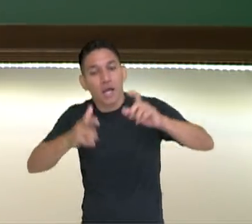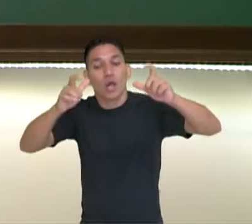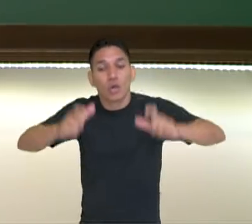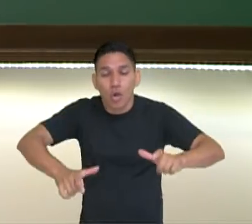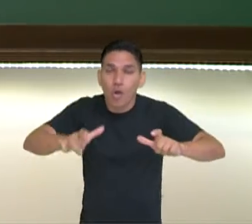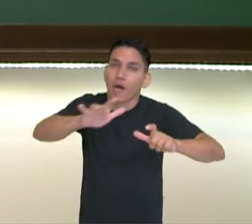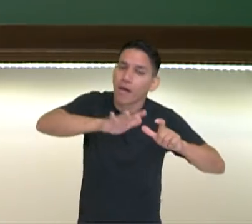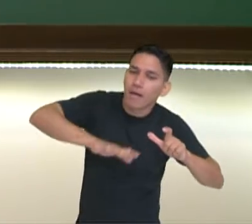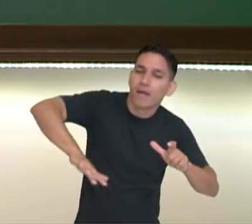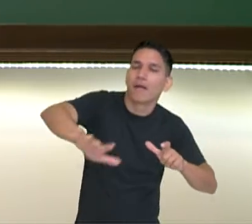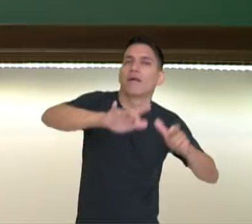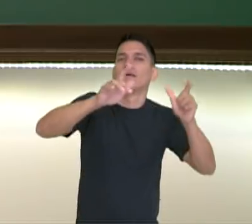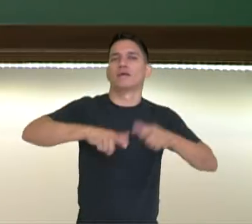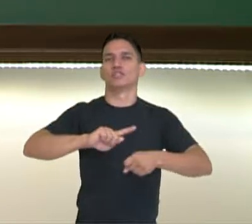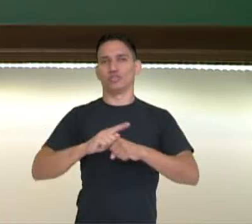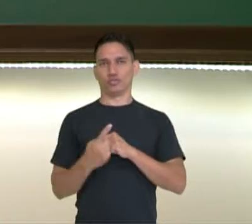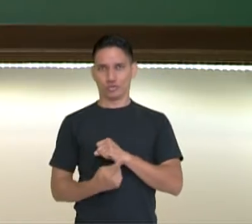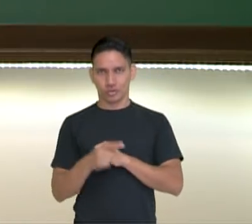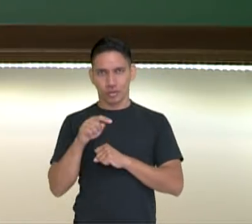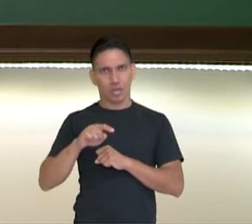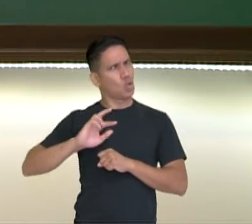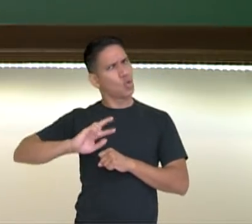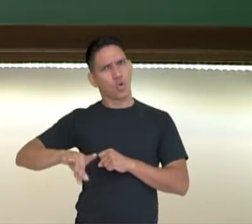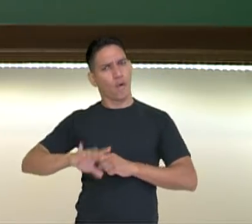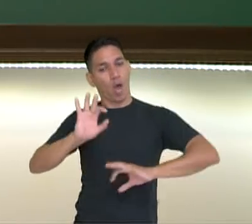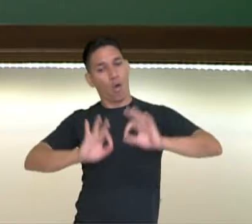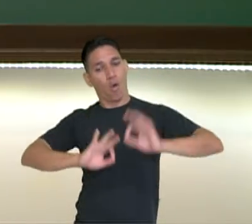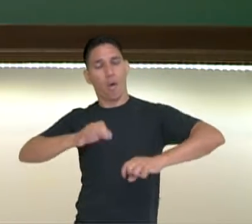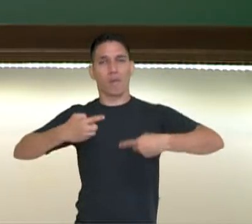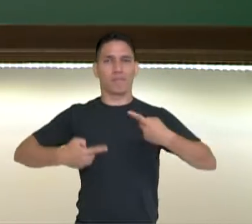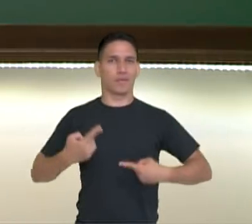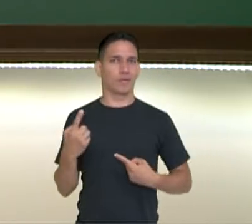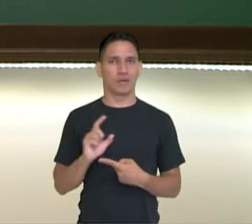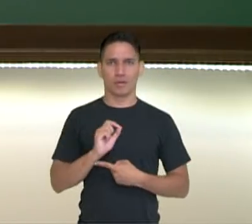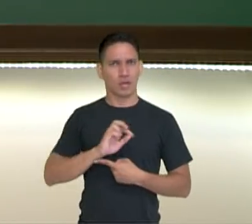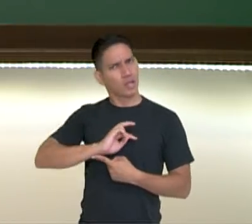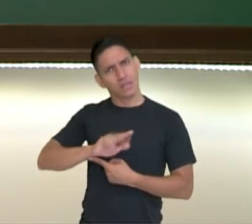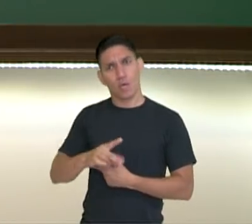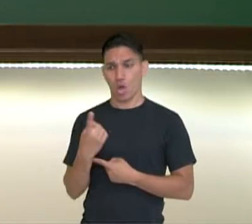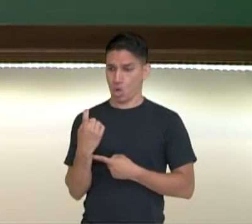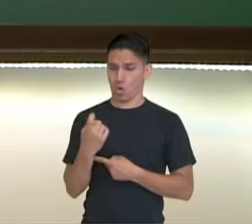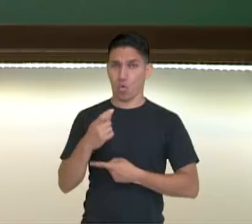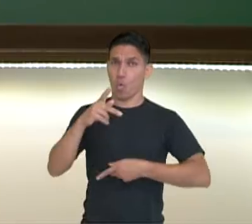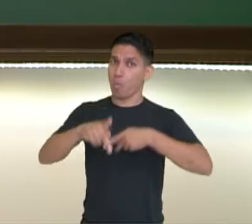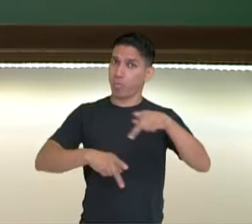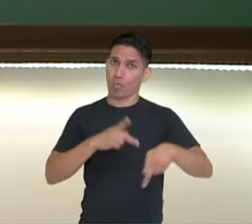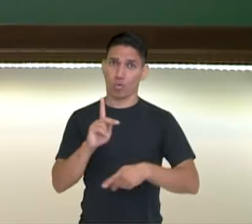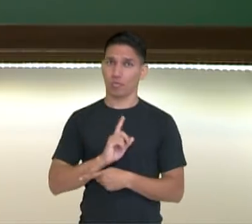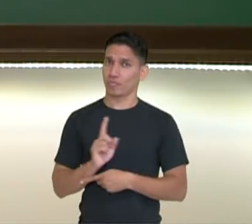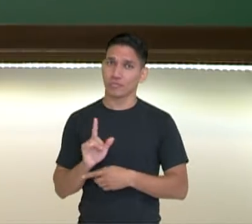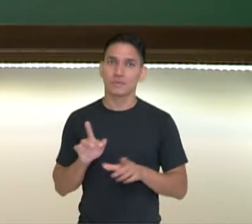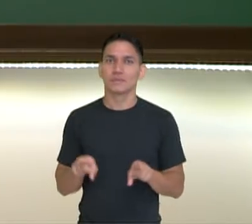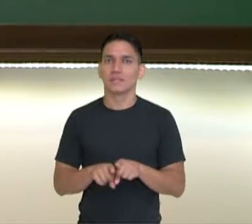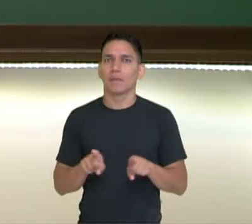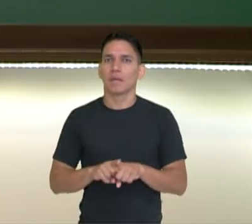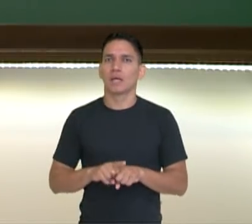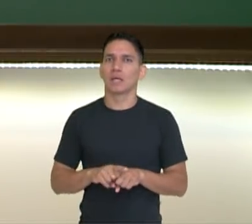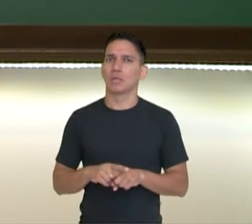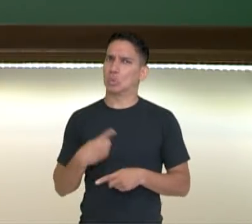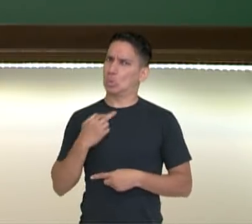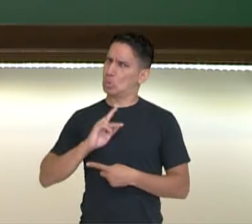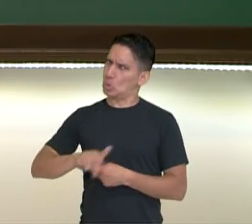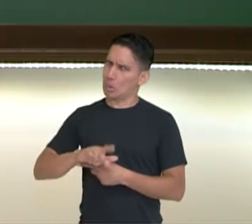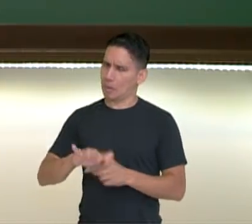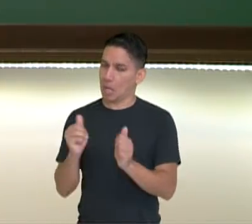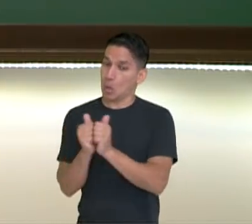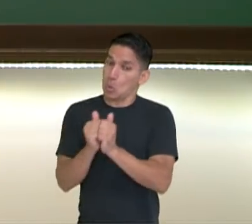é um espaço geográfico, não é uma organização política. A Mesopotâmia não era um único povo, muito menos foi um povo unido ou